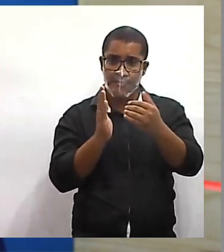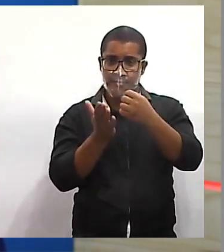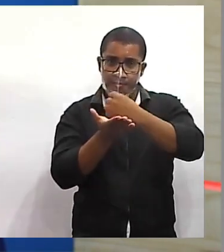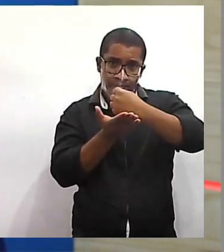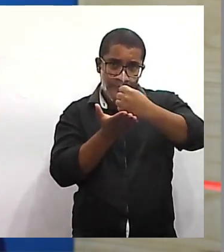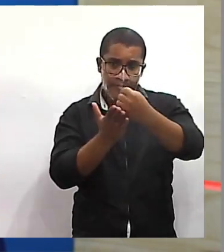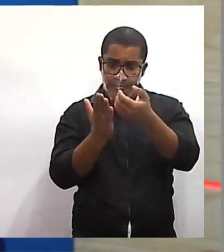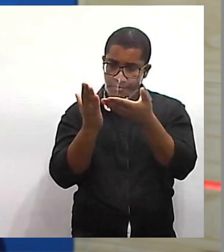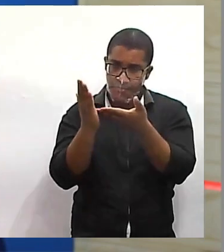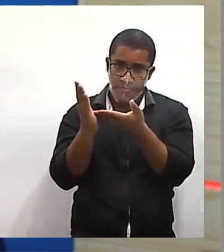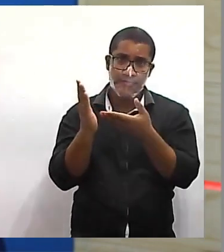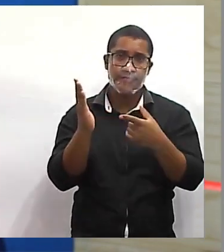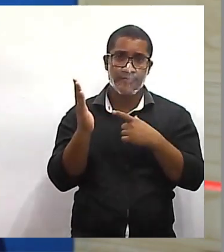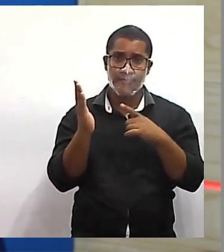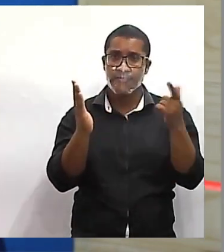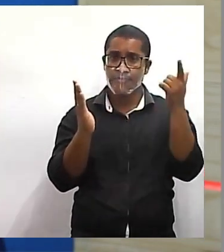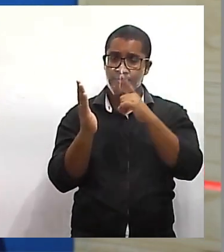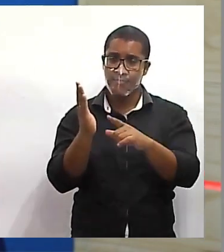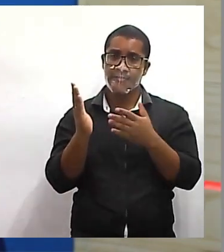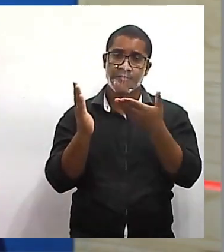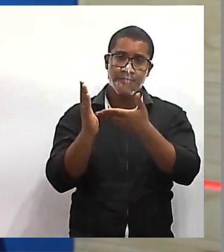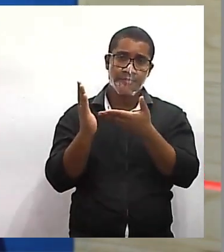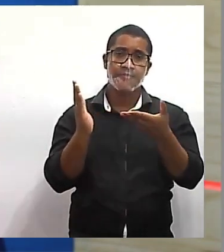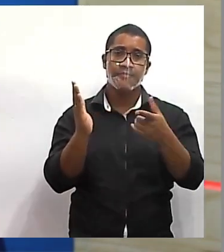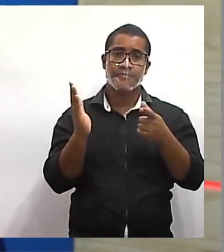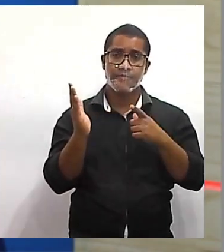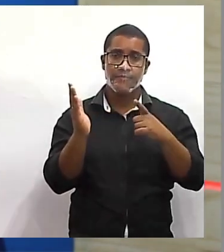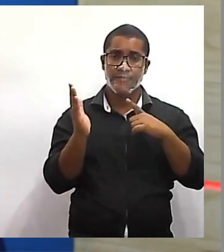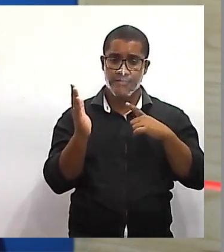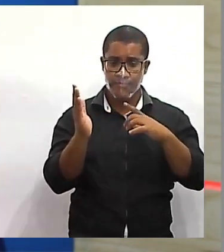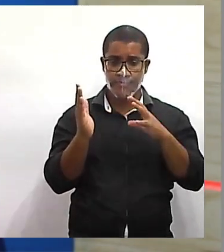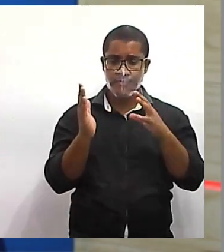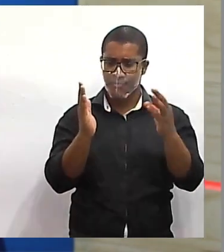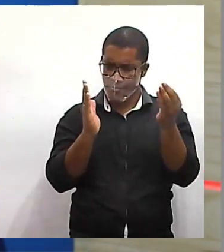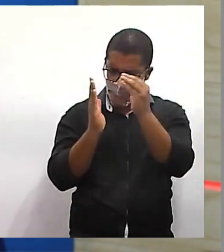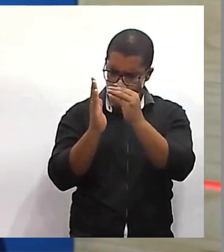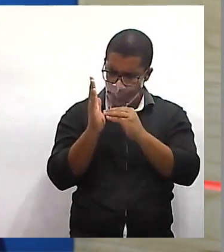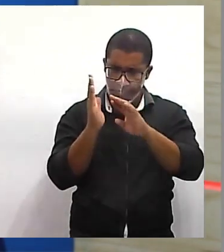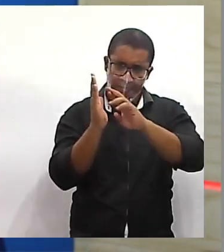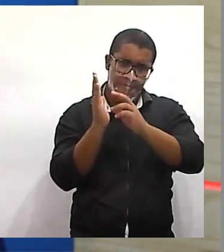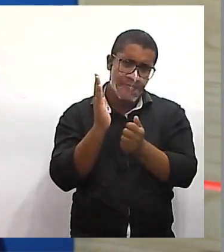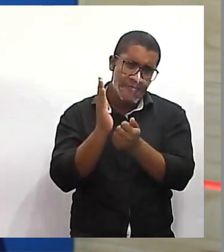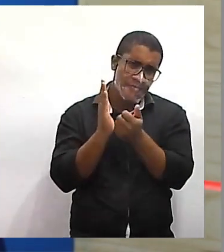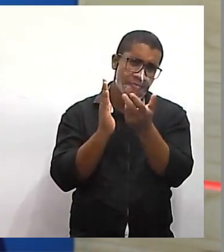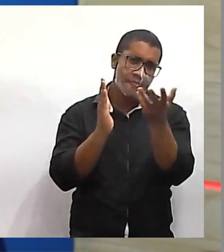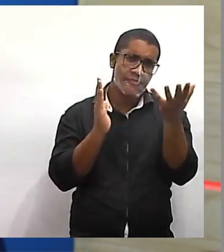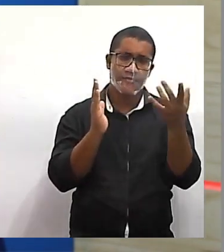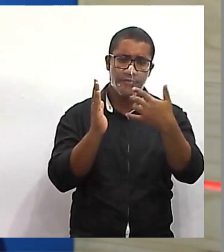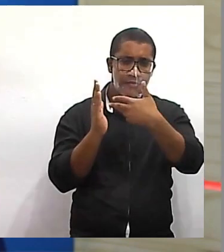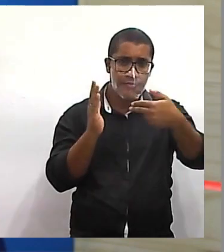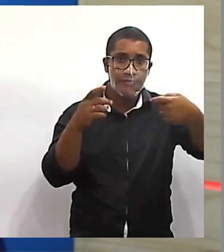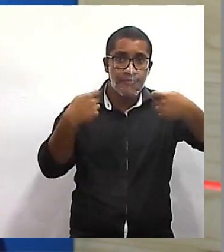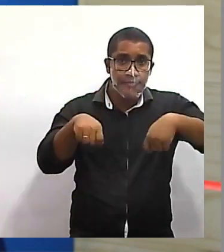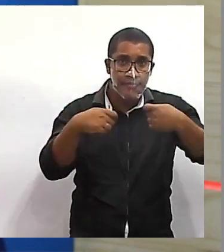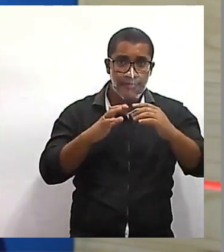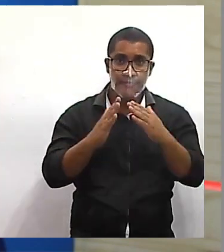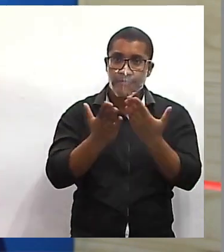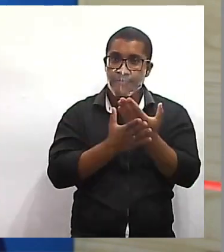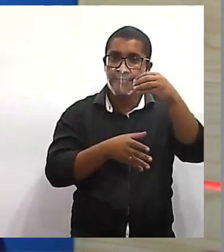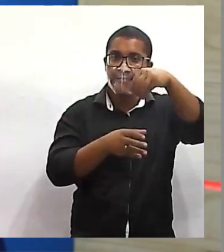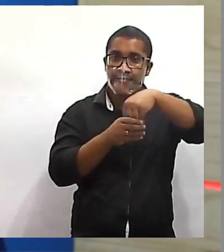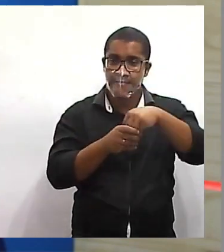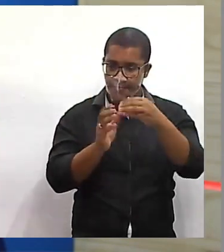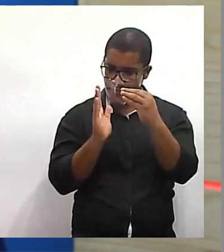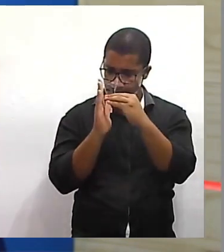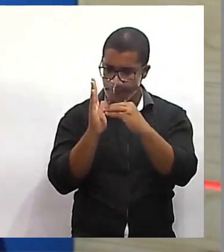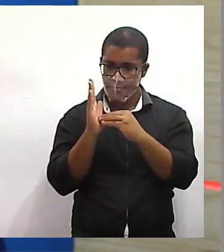que trouxe um documento que é repleto, né, é rico em demandas educacionais. Então, a gente tem que conhecer